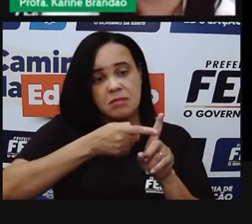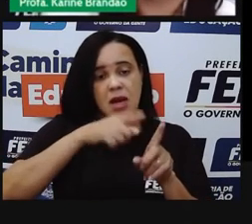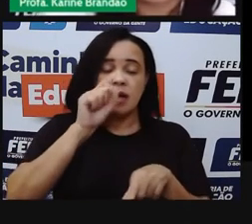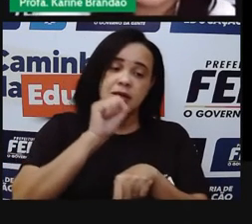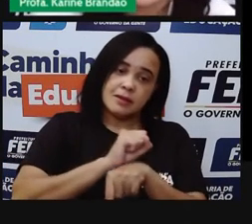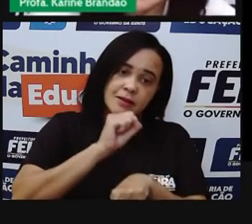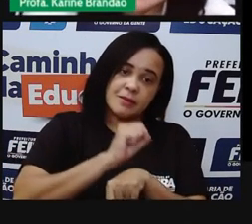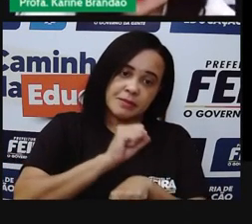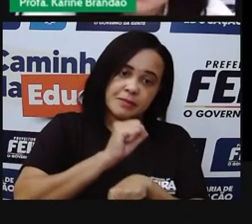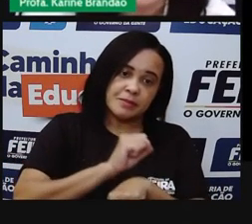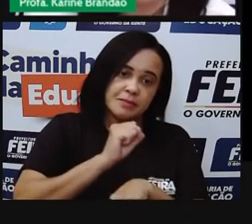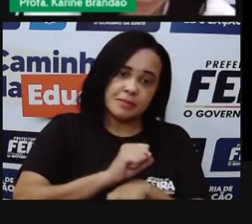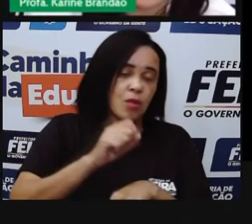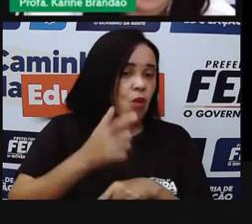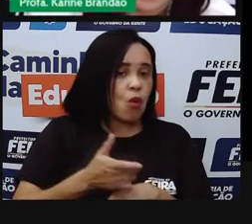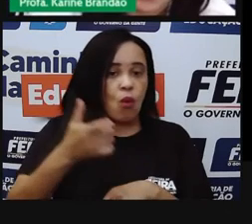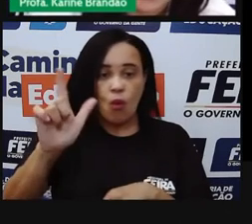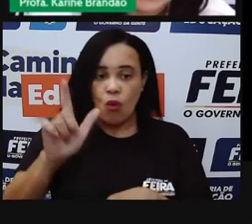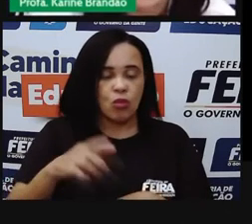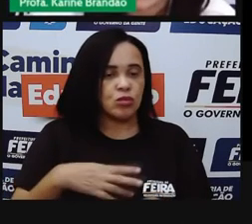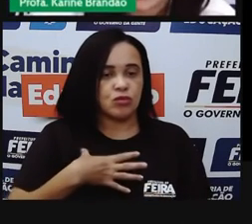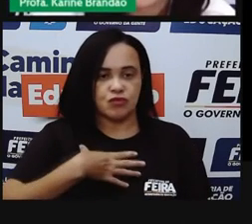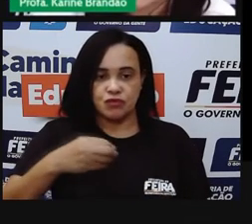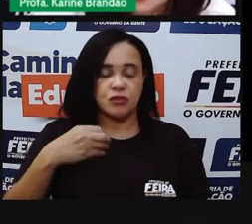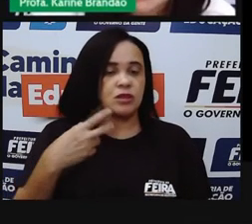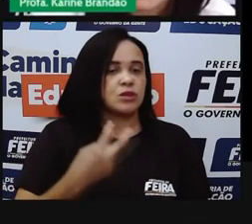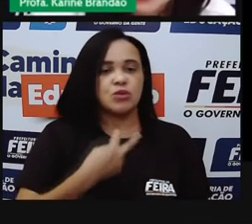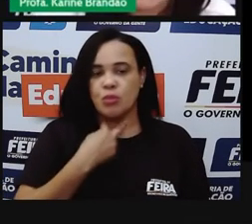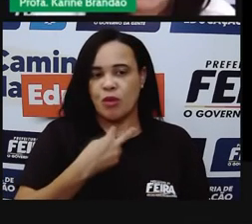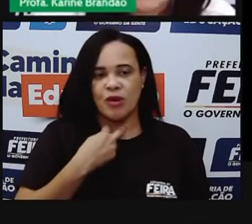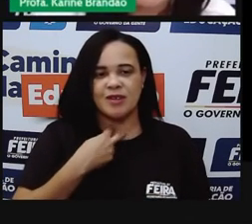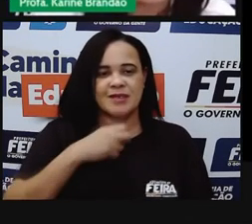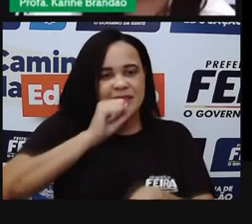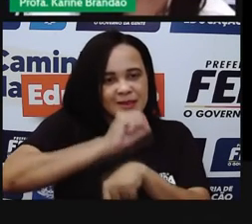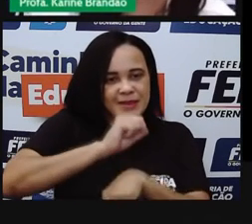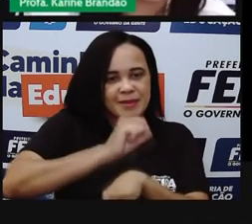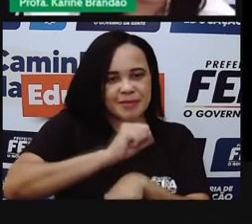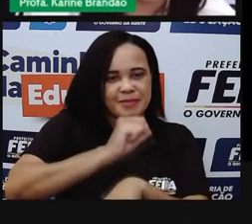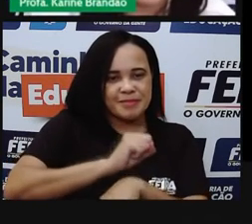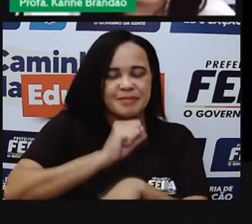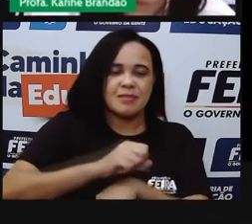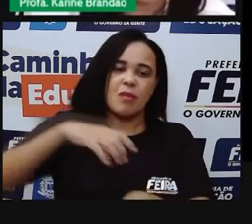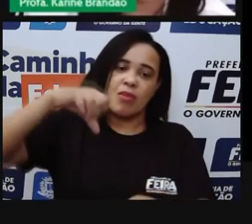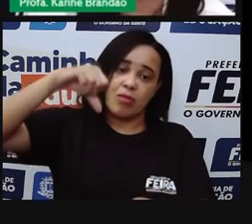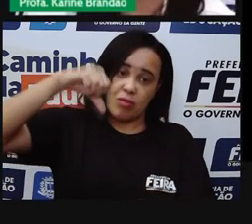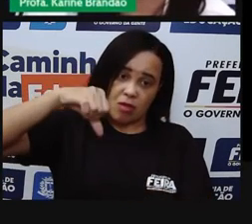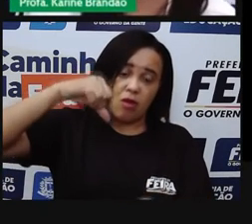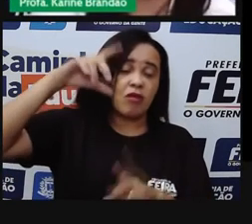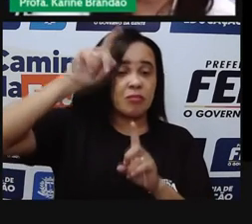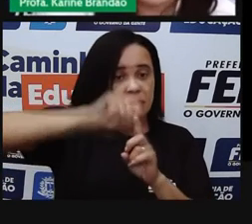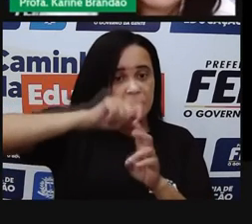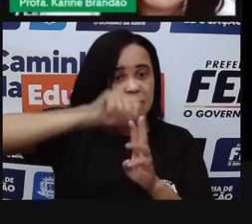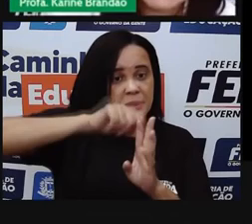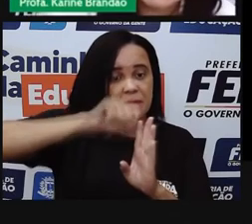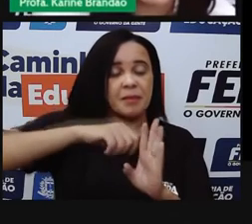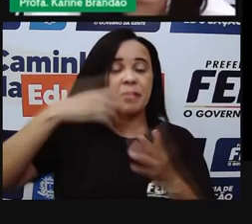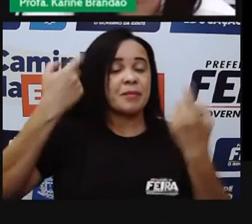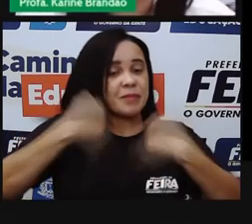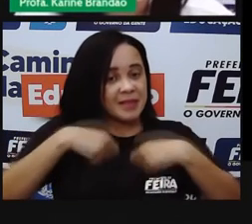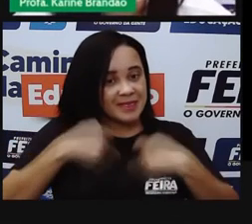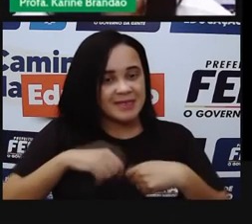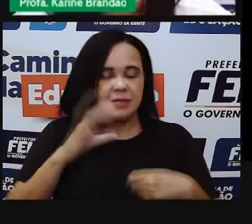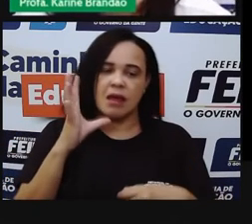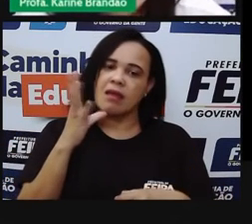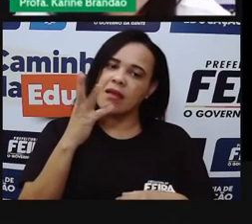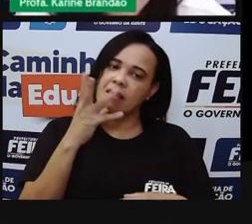gerar um outro bebê até o filhotinho nascer, né? Sair da barriga da mãe. Então, ela é mais lenta, só